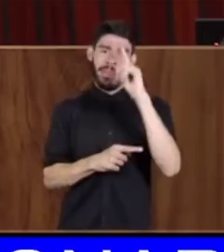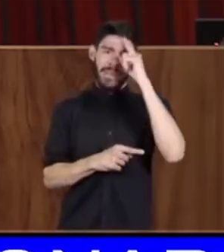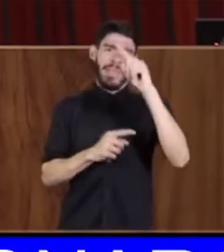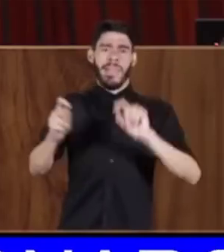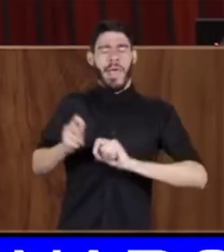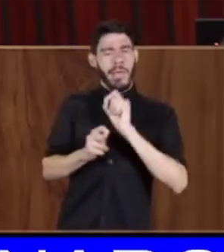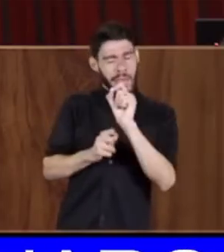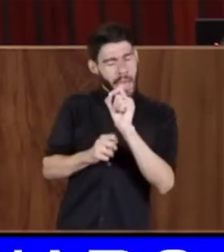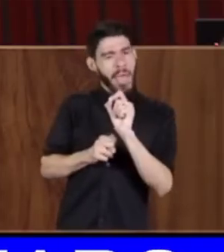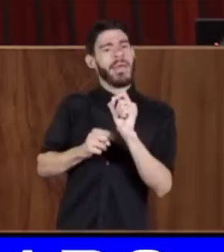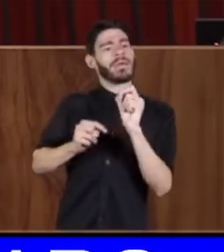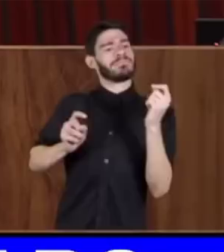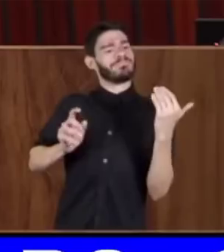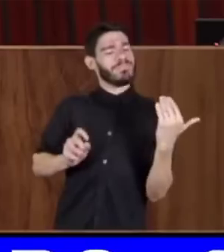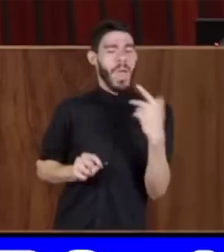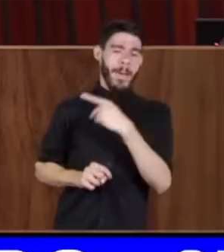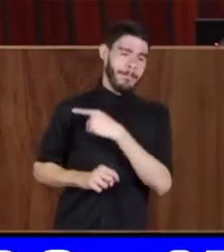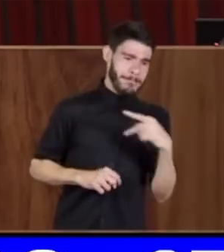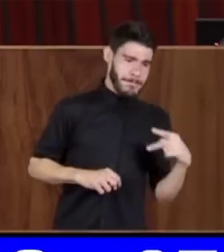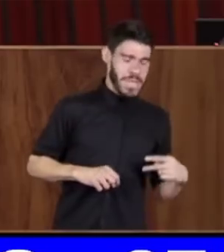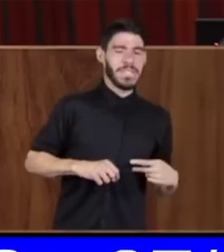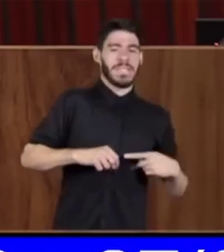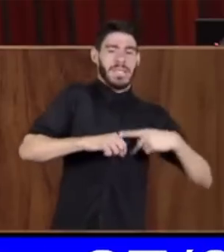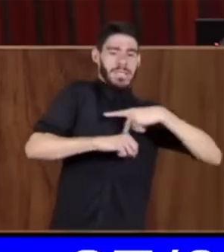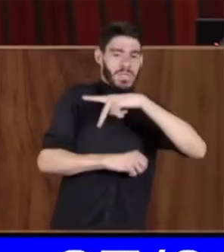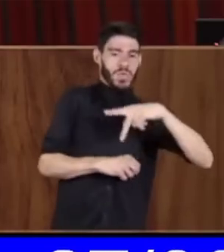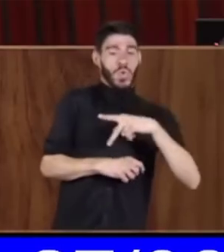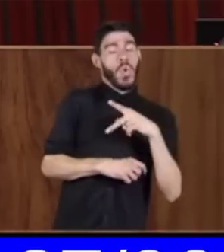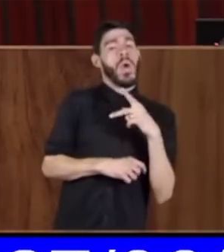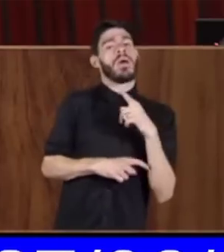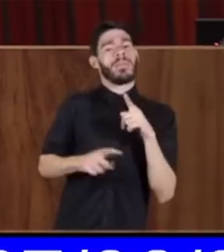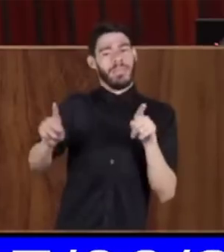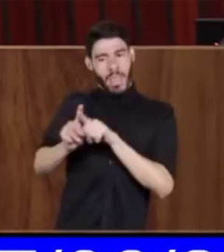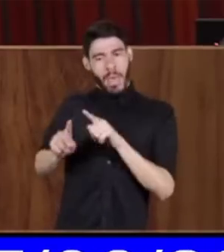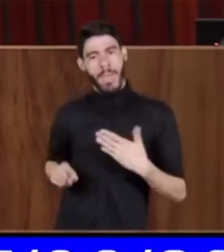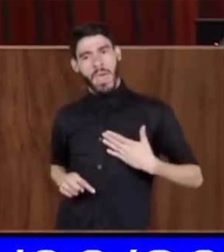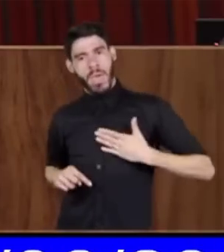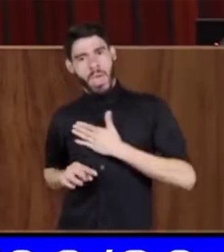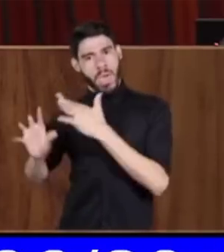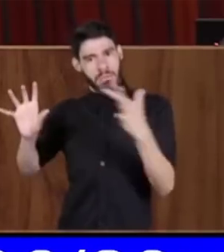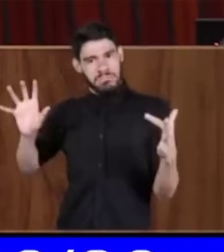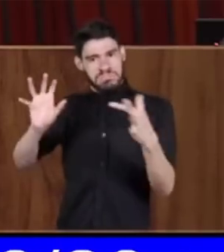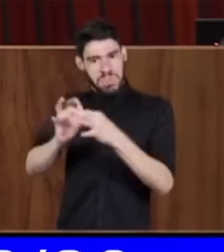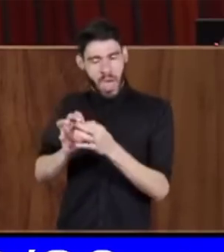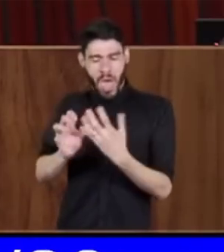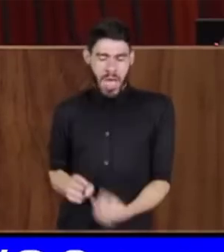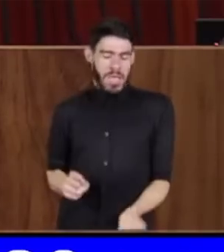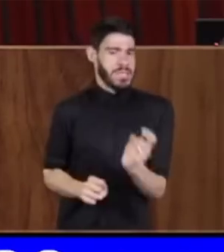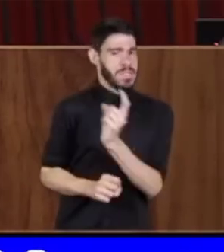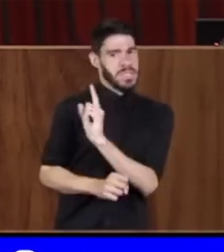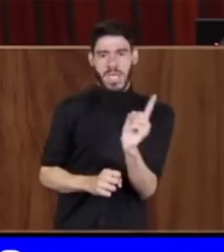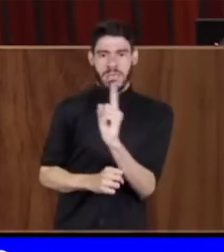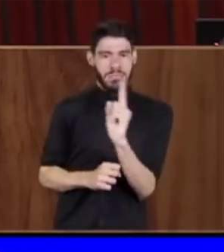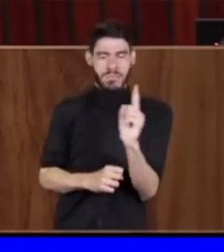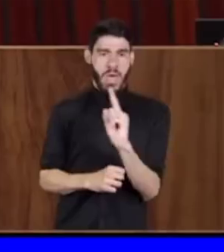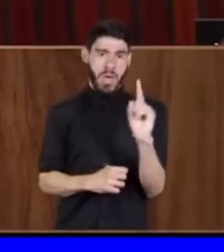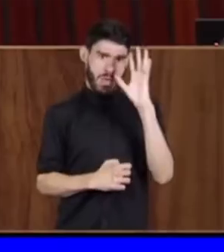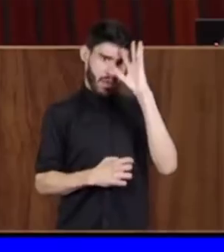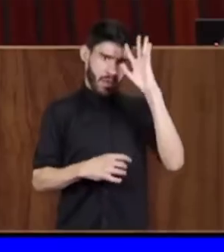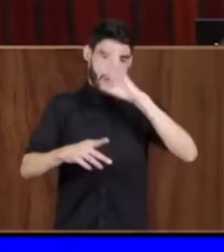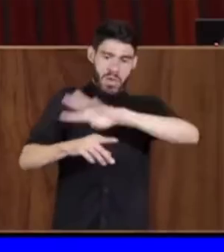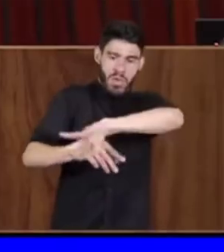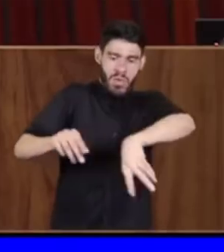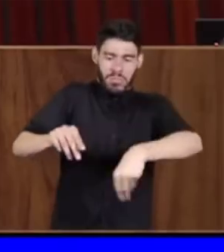a simbiose Presidência da República / Forças Armadas jamais aceitaria uma imaginária